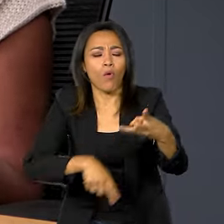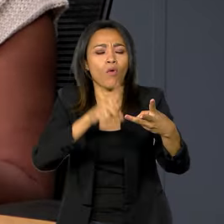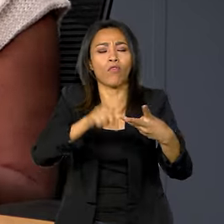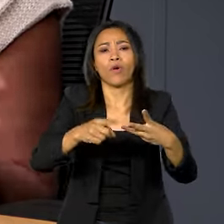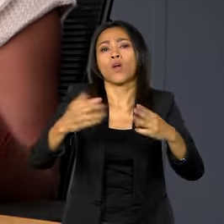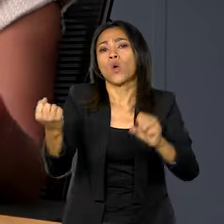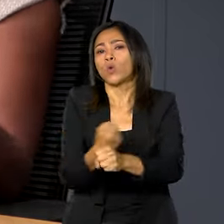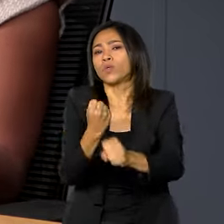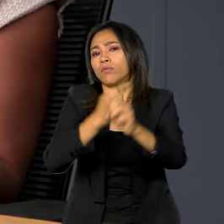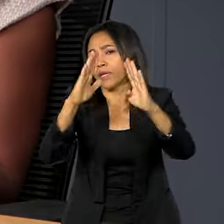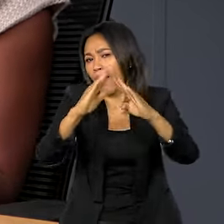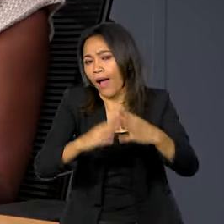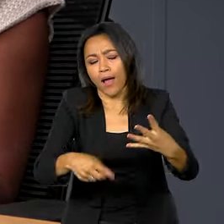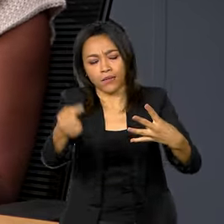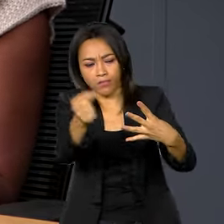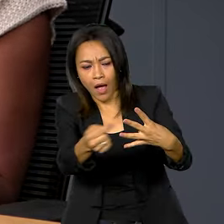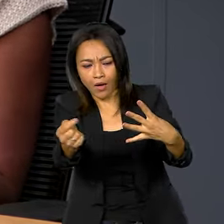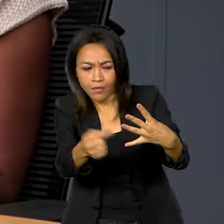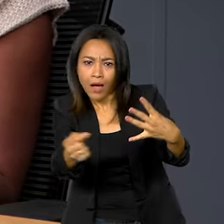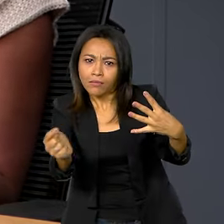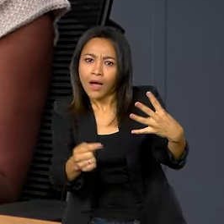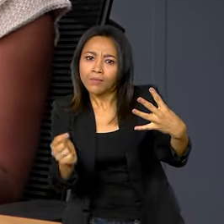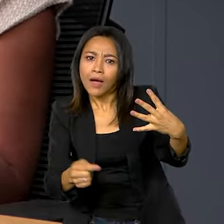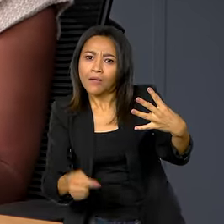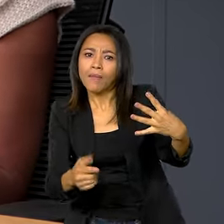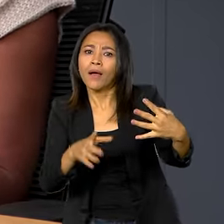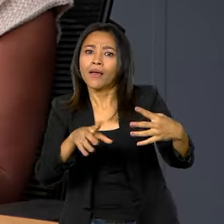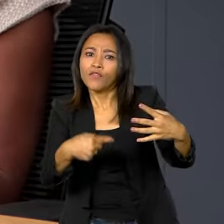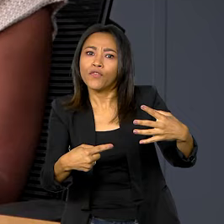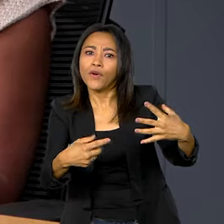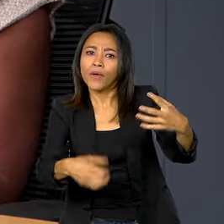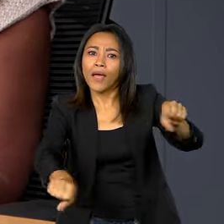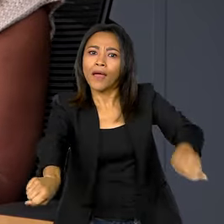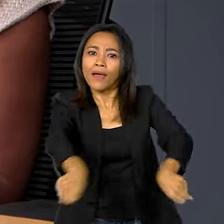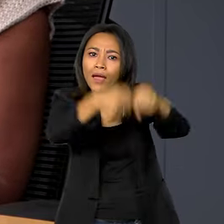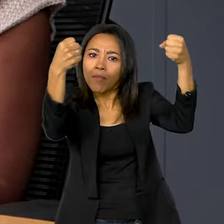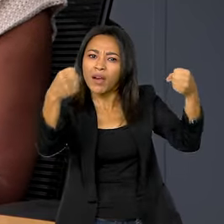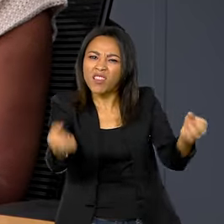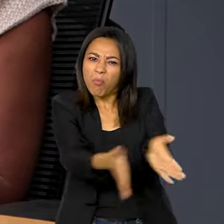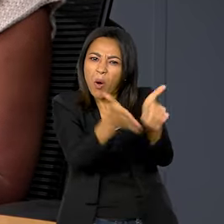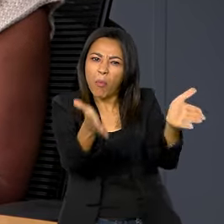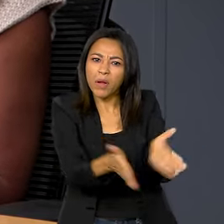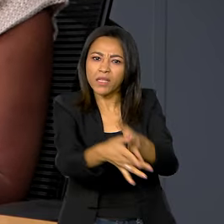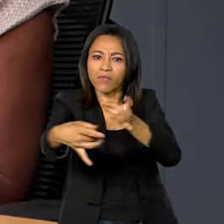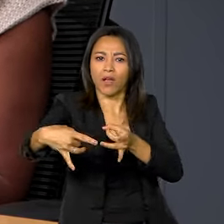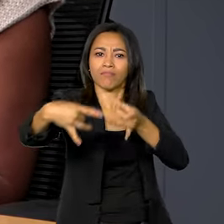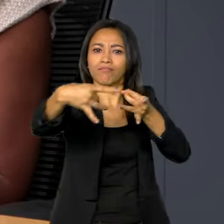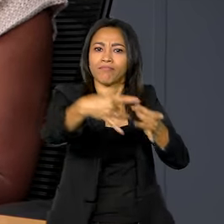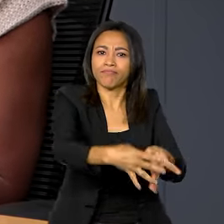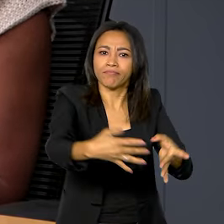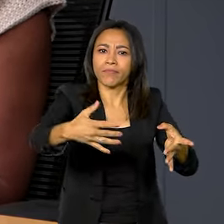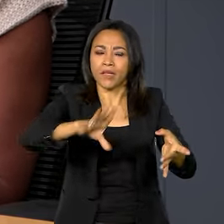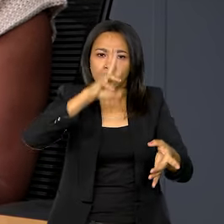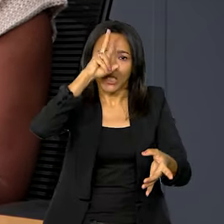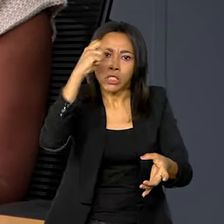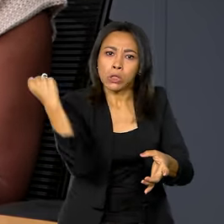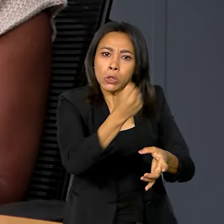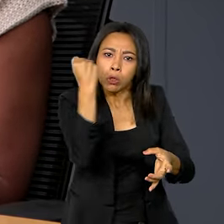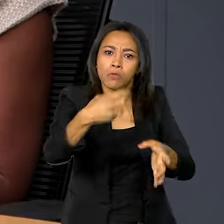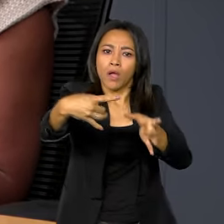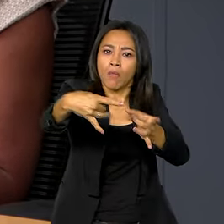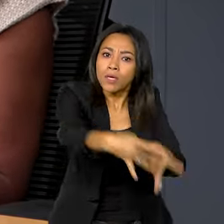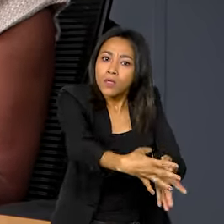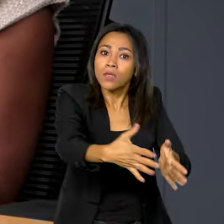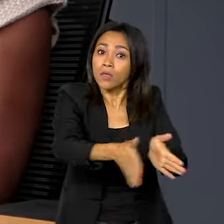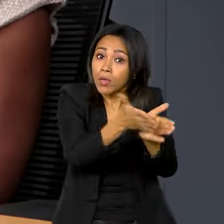Casa Minha Vida outras políticas foram chegando na vida dessas famílias e foram quebrando esse ciclo da pobreza e da extrema pobreza no nosso